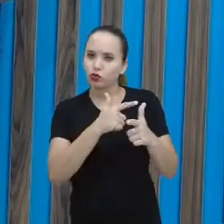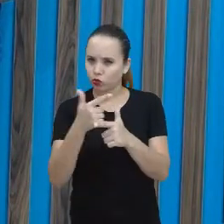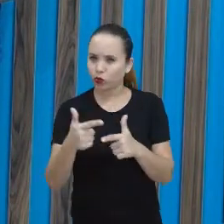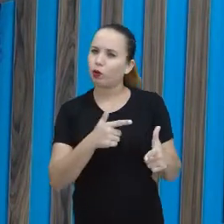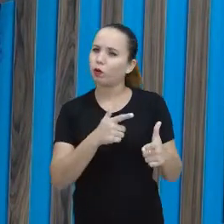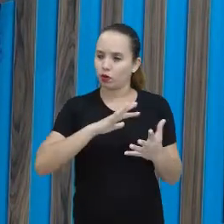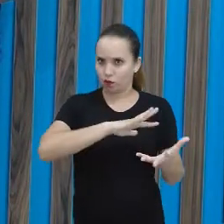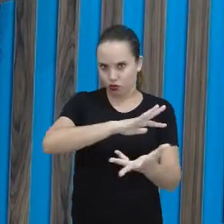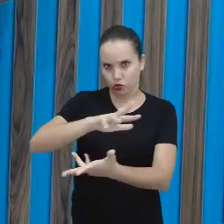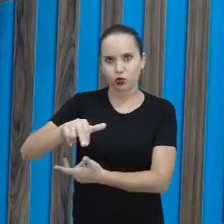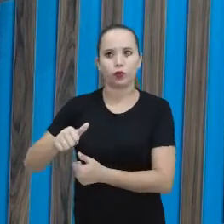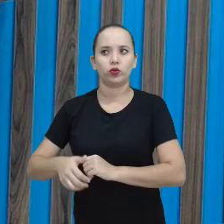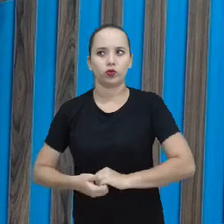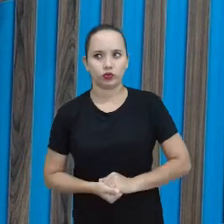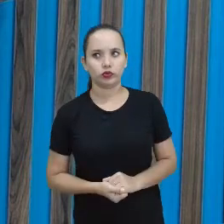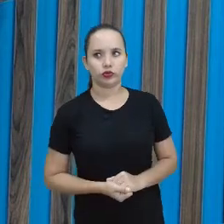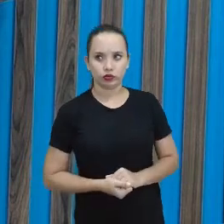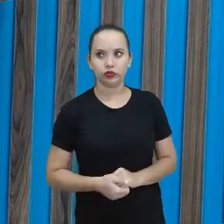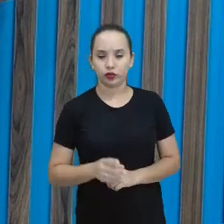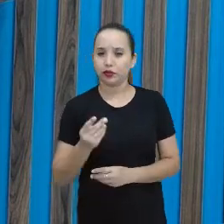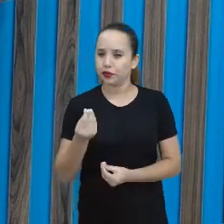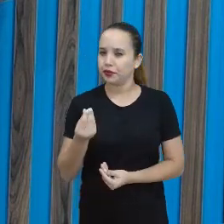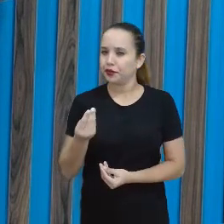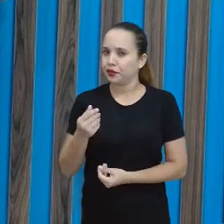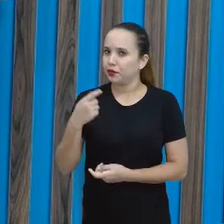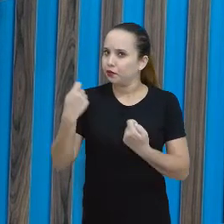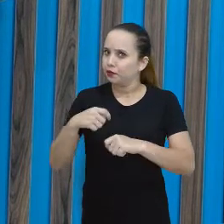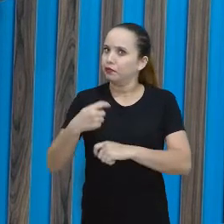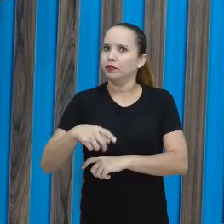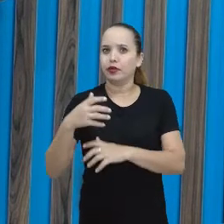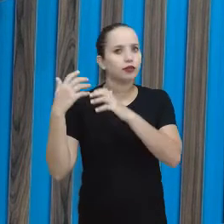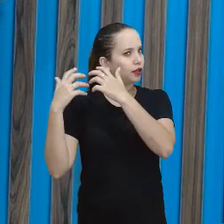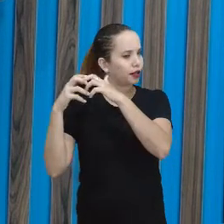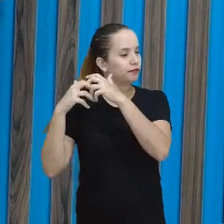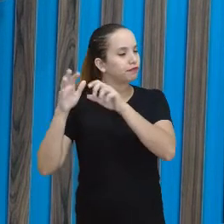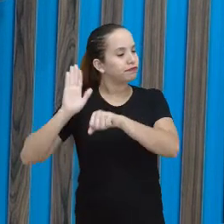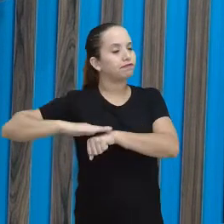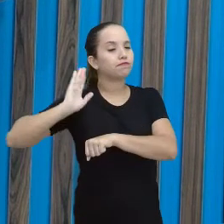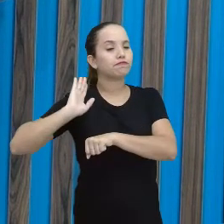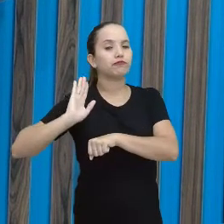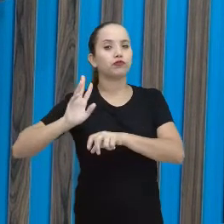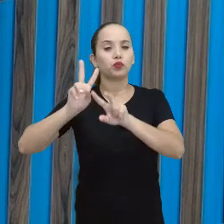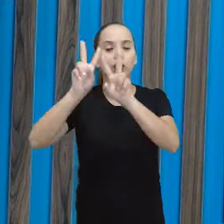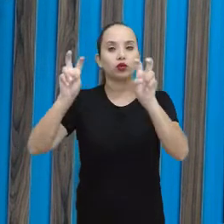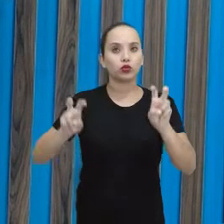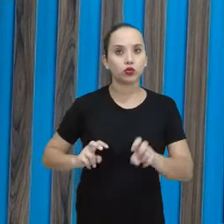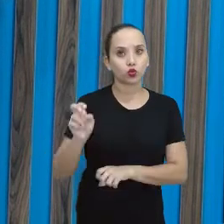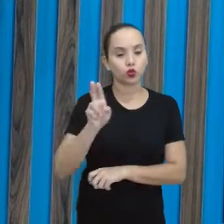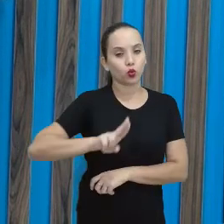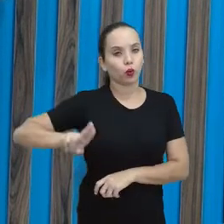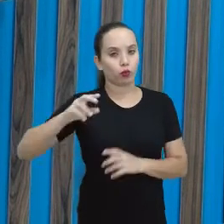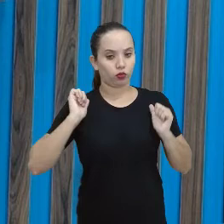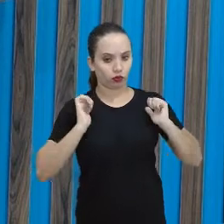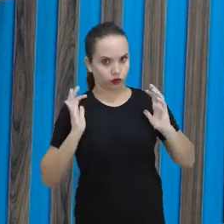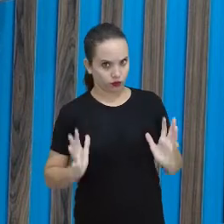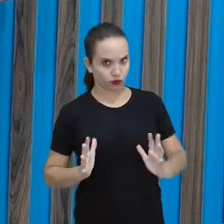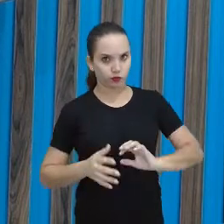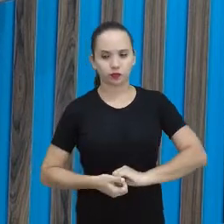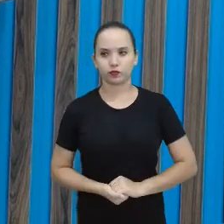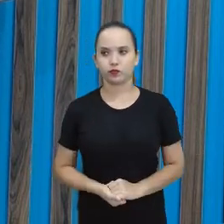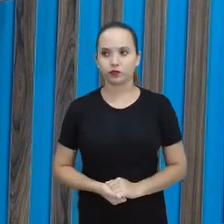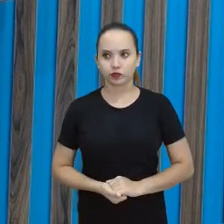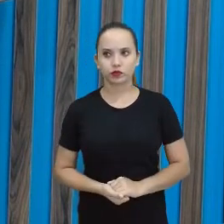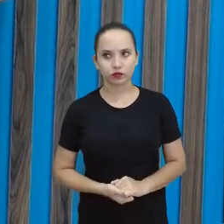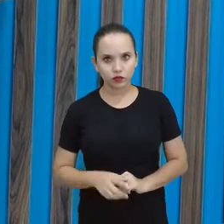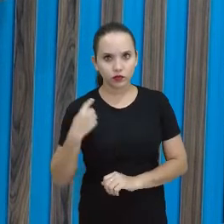mundo, né, a gente tem que pensar um pouquinho sobre as nossas ações, né?